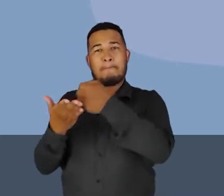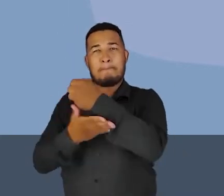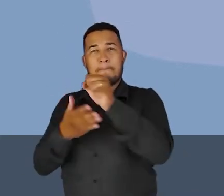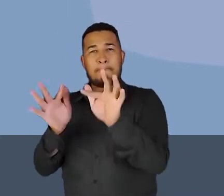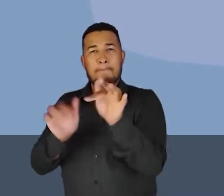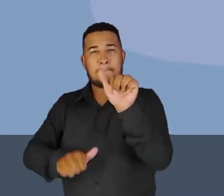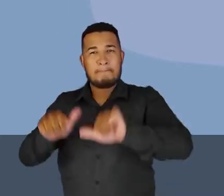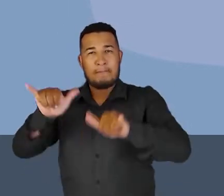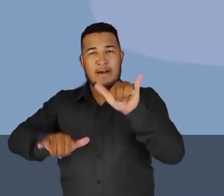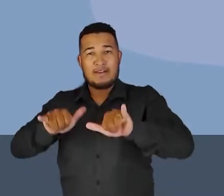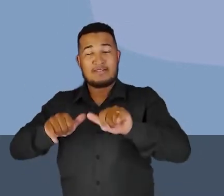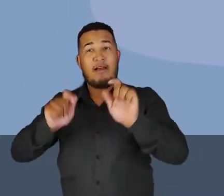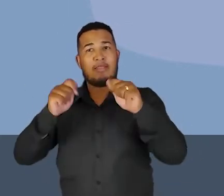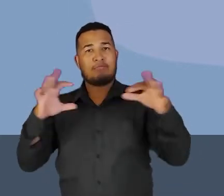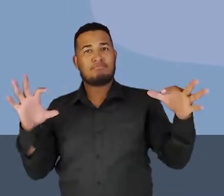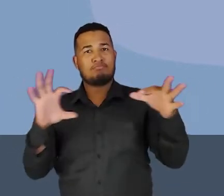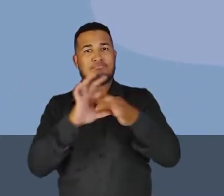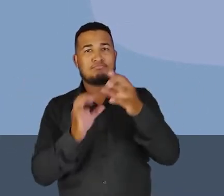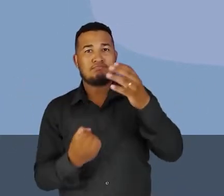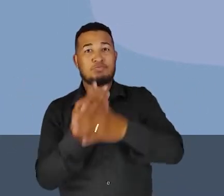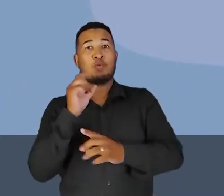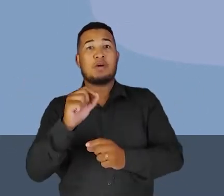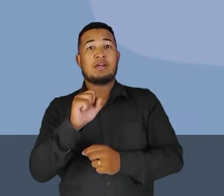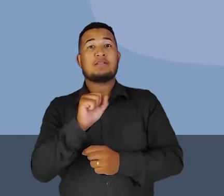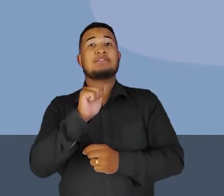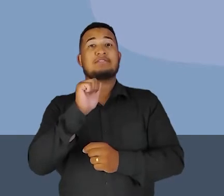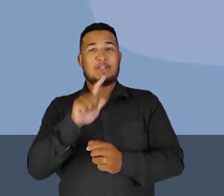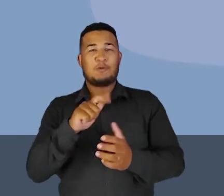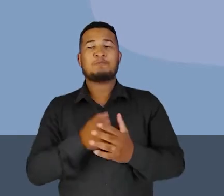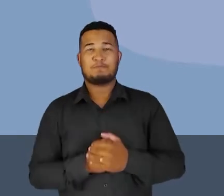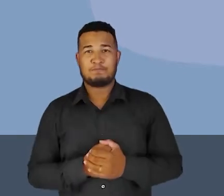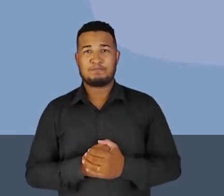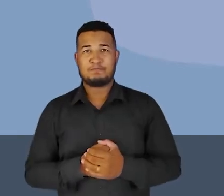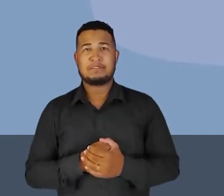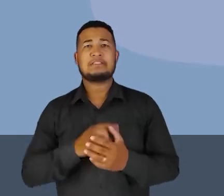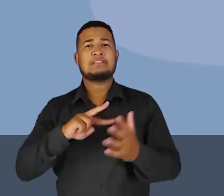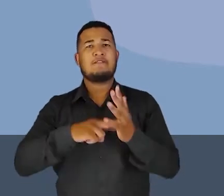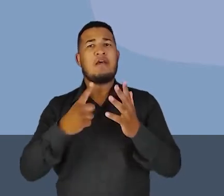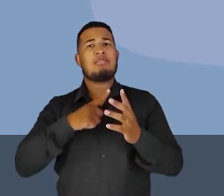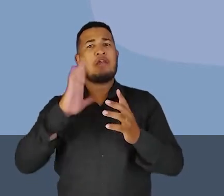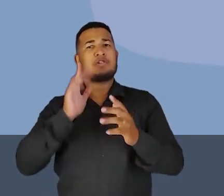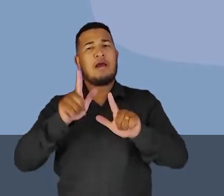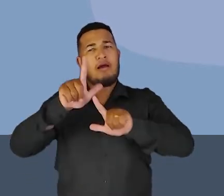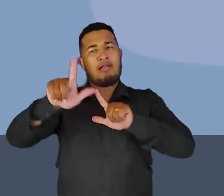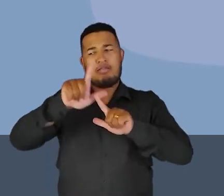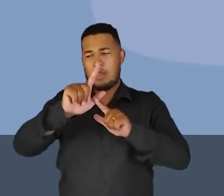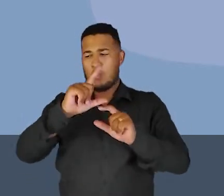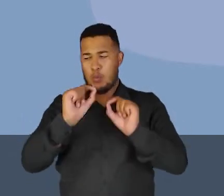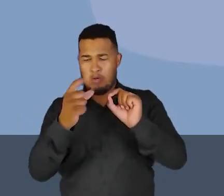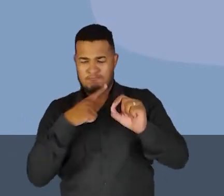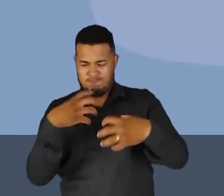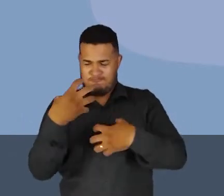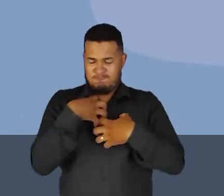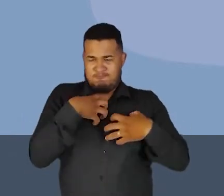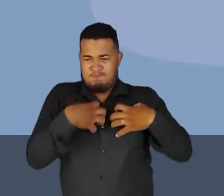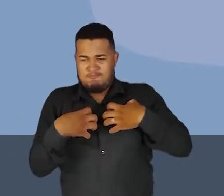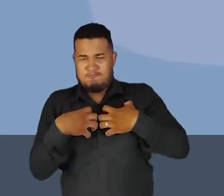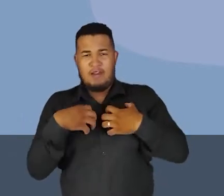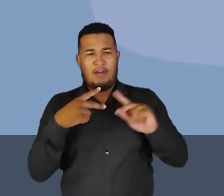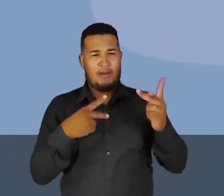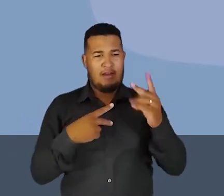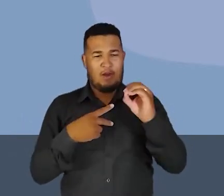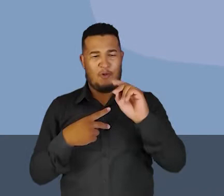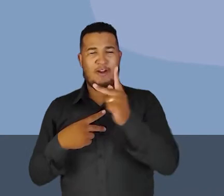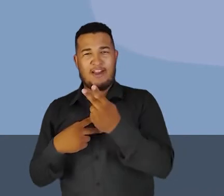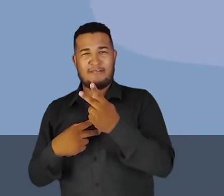do sal, que aí eu estou representando pelas letrinhas BA. E essa reação, ela gera também HOH, que